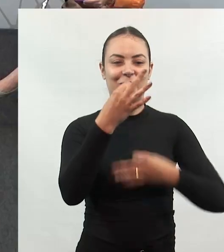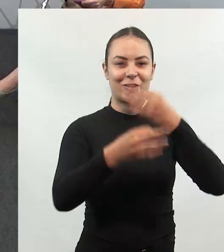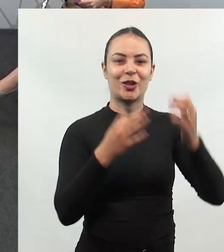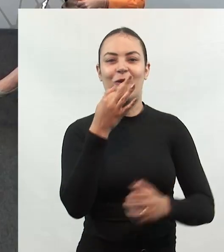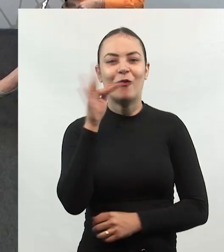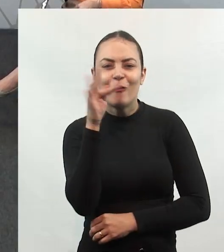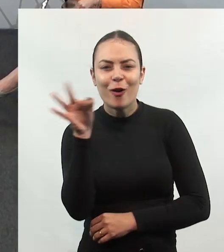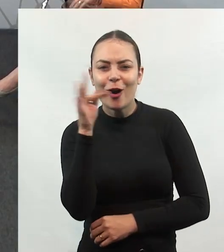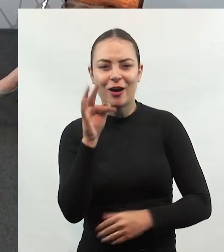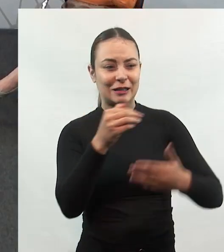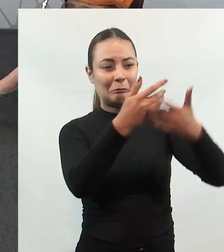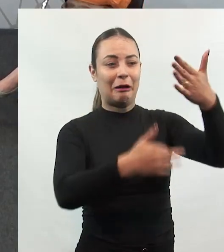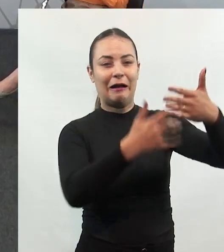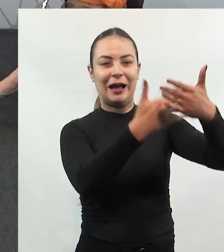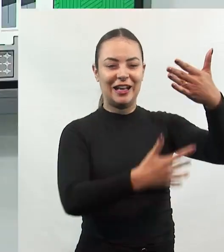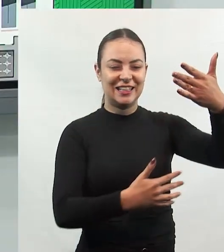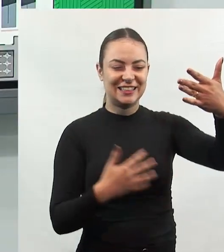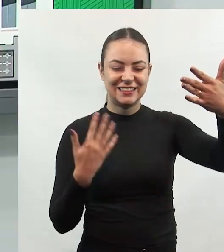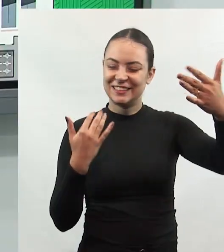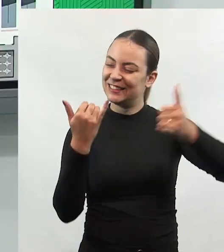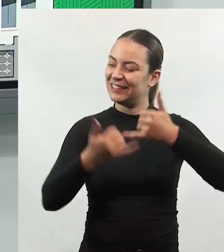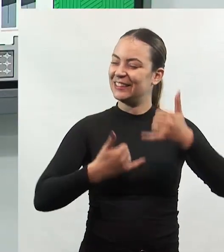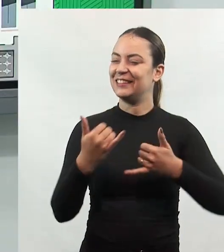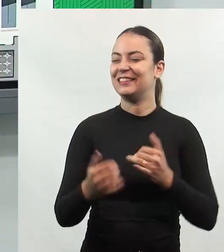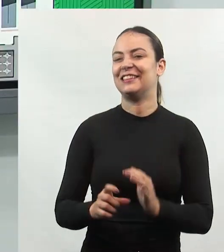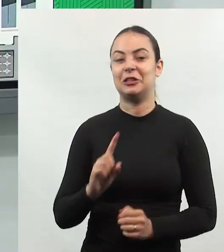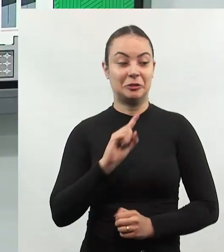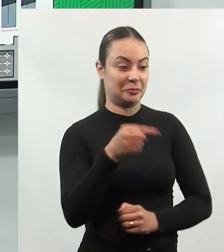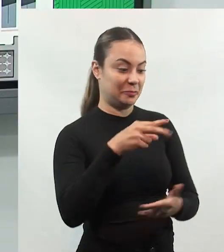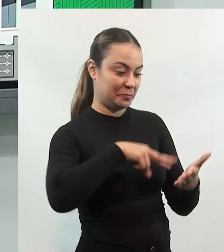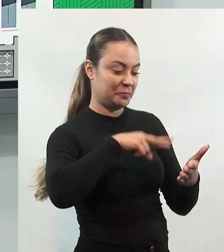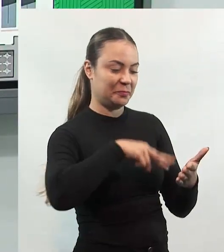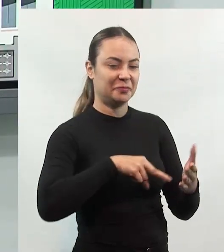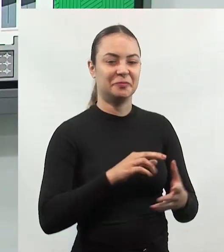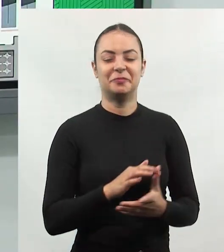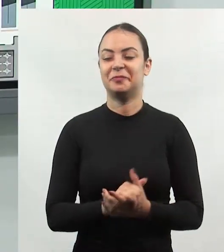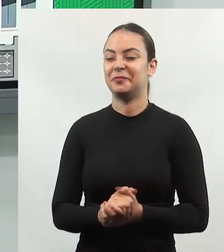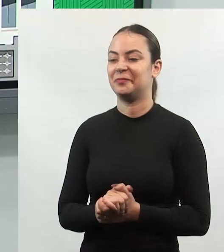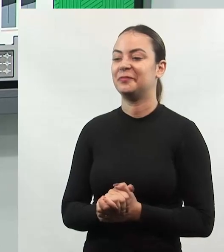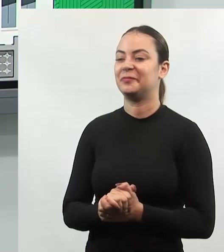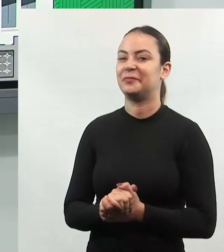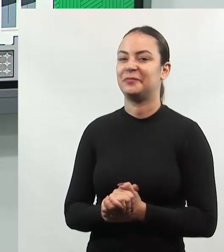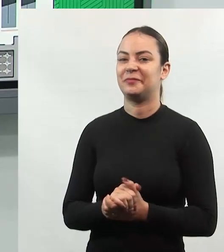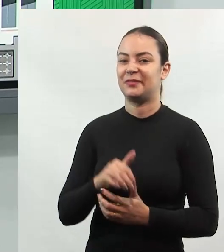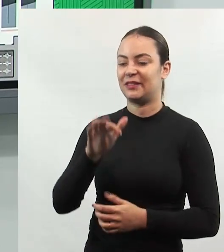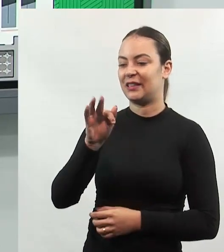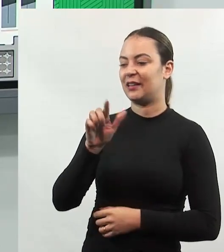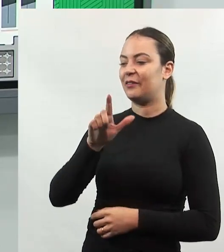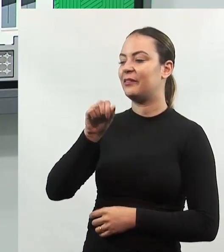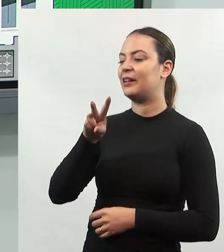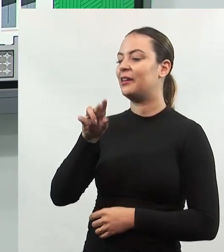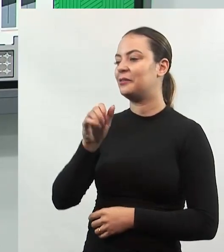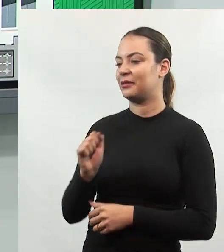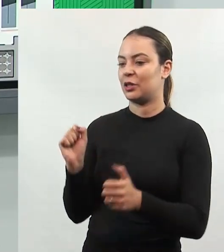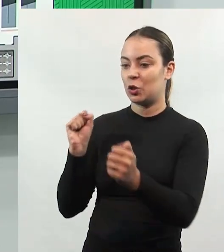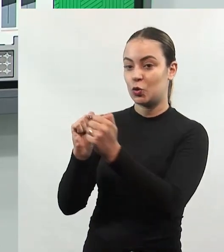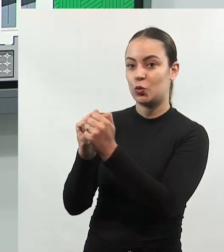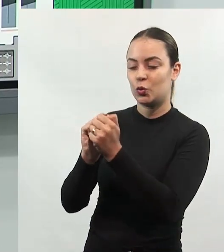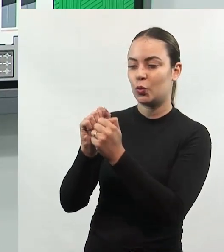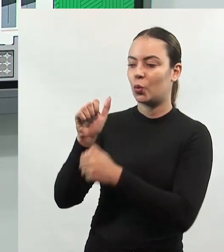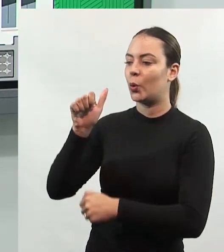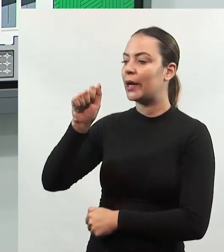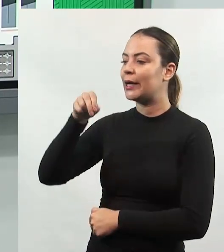Taliana aqui contando os podres de todo mundo. Meu Deus, depois eu vou ler. Então, assim, muito legal relembrar a